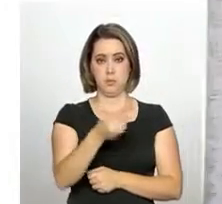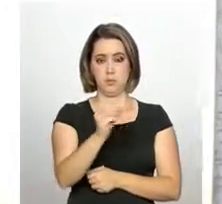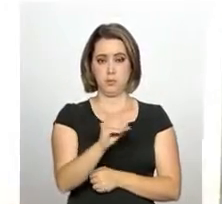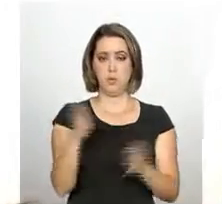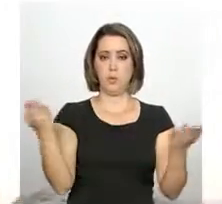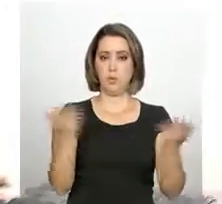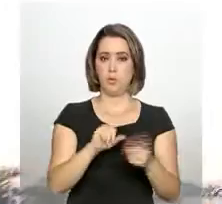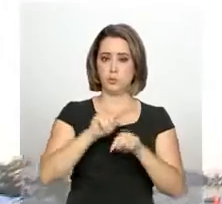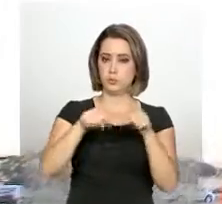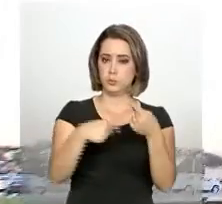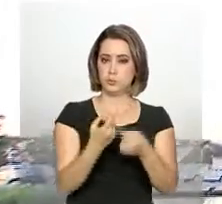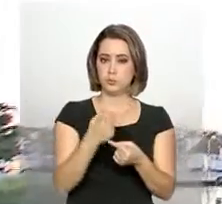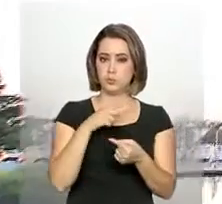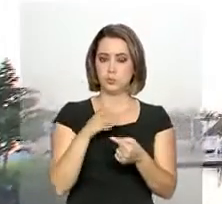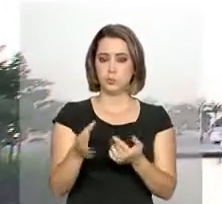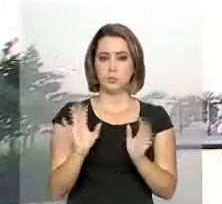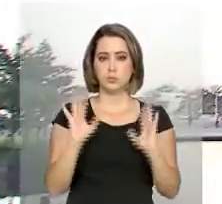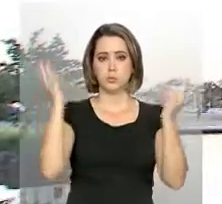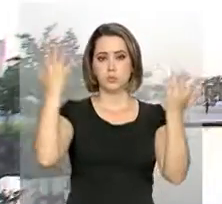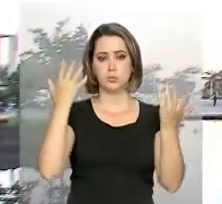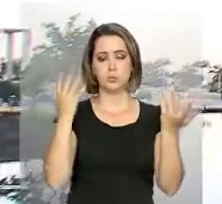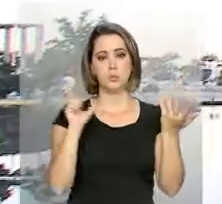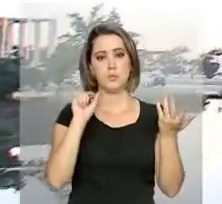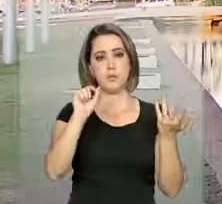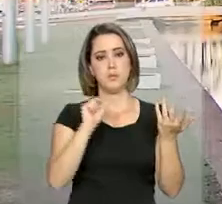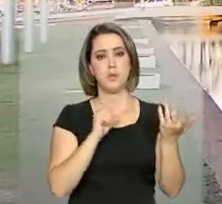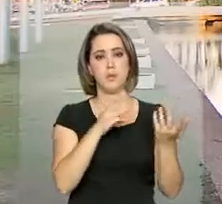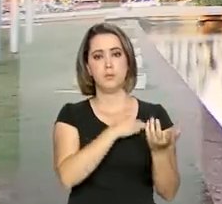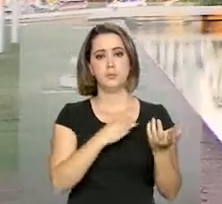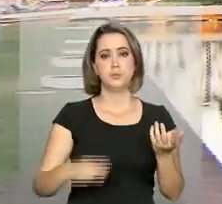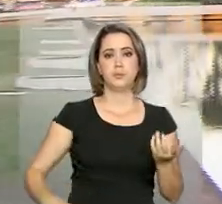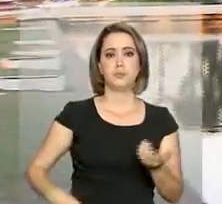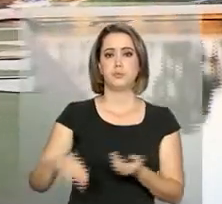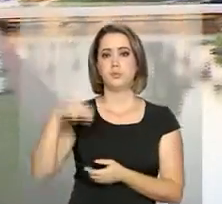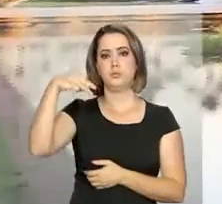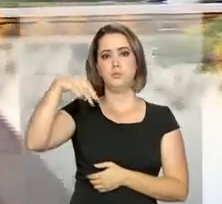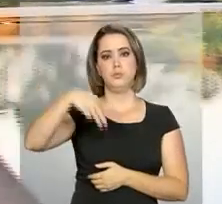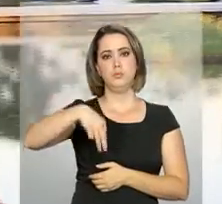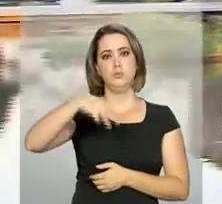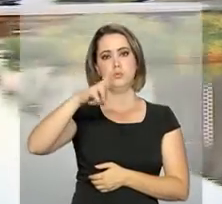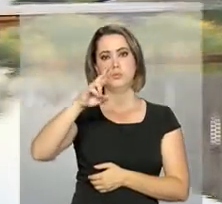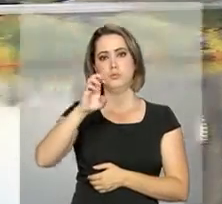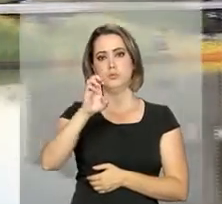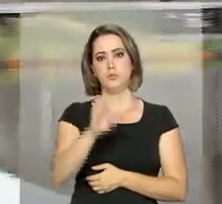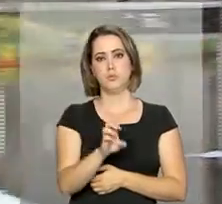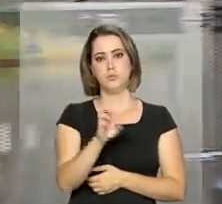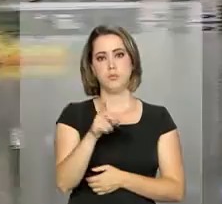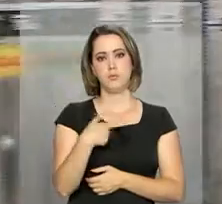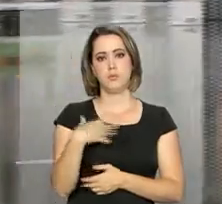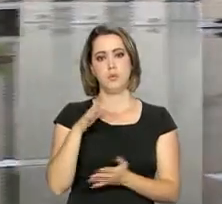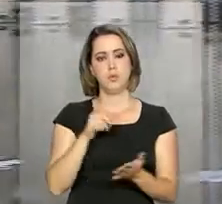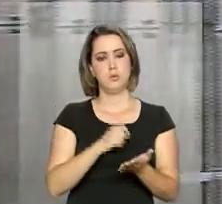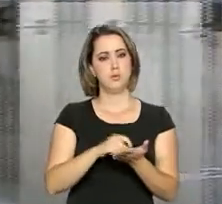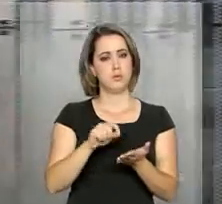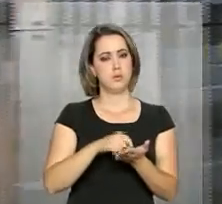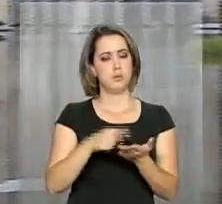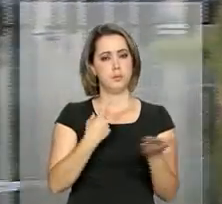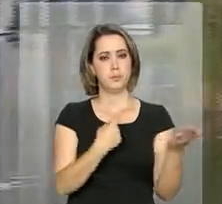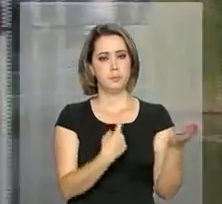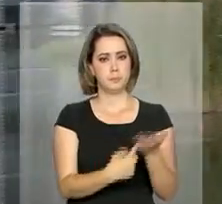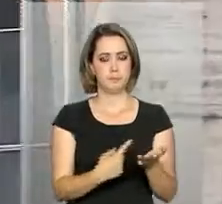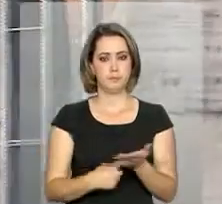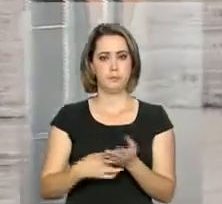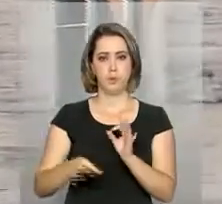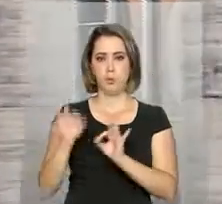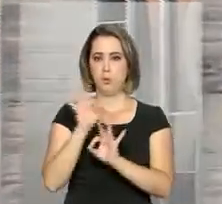Hoje, logo mais, durante a cerimônia de comemoração, o ministro das Relações Exteriores, Aloysio Nunes, vai assinar acordos para